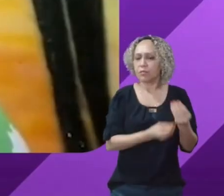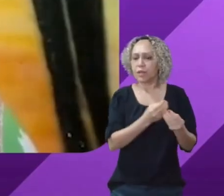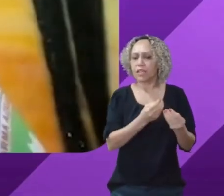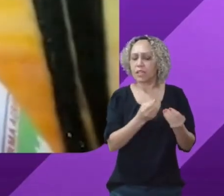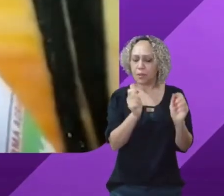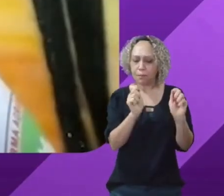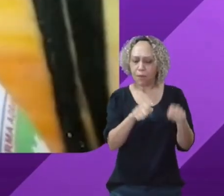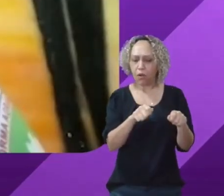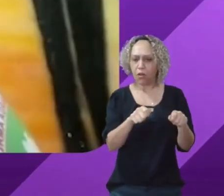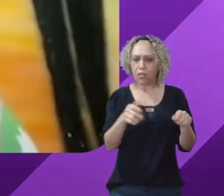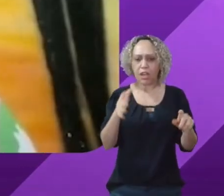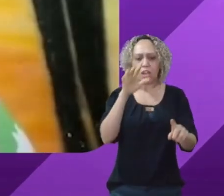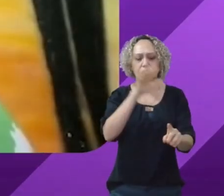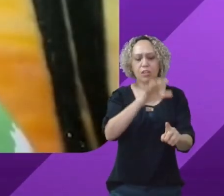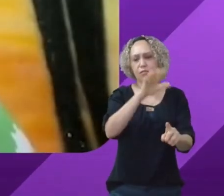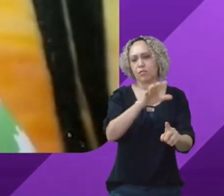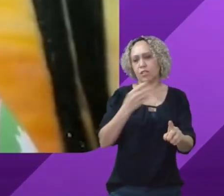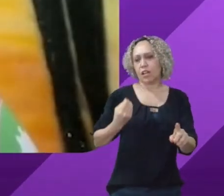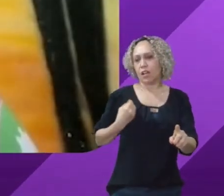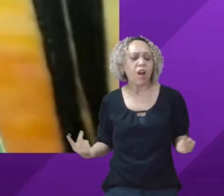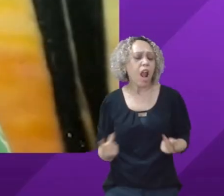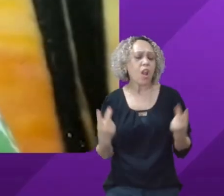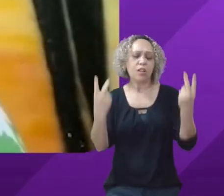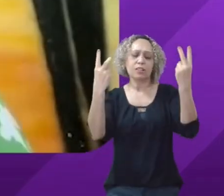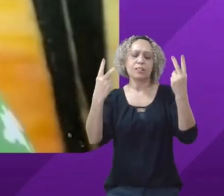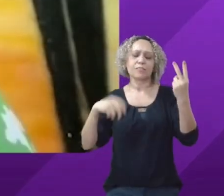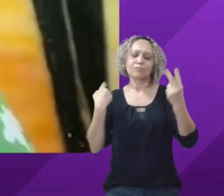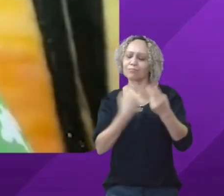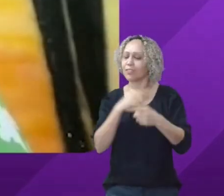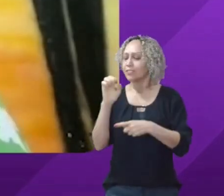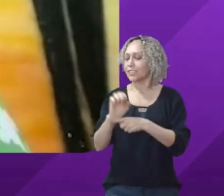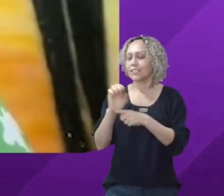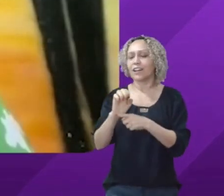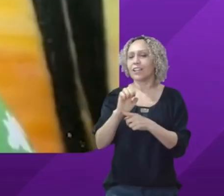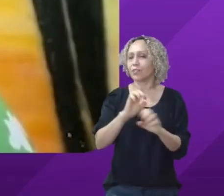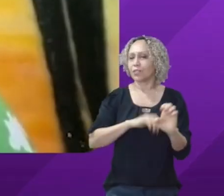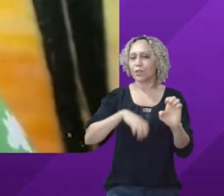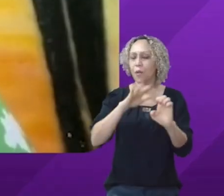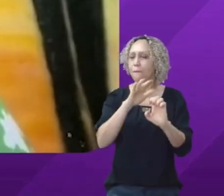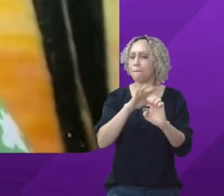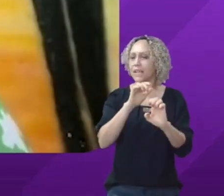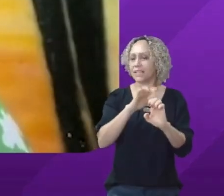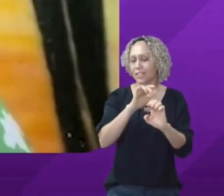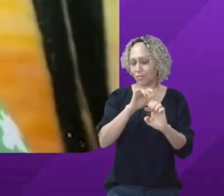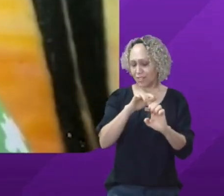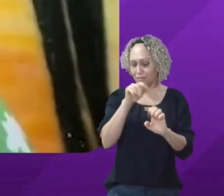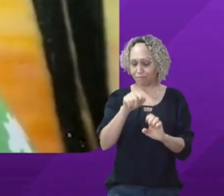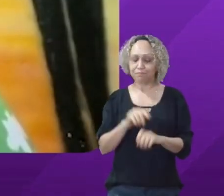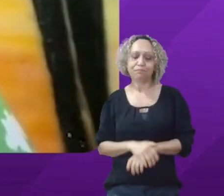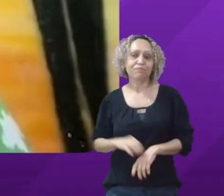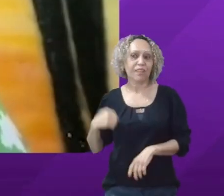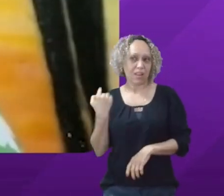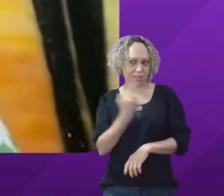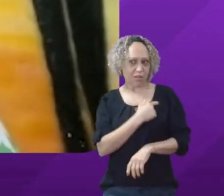mulheres e valorizar a mulher como um todo. E nós temos, quanto mulher, uma missão